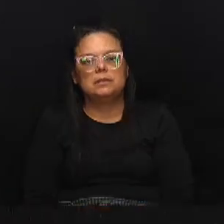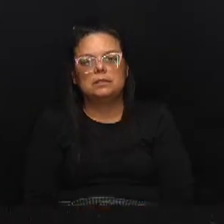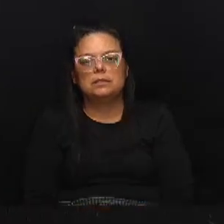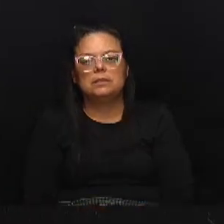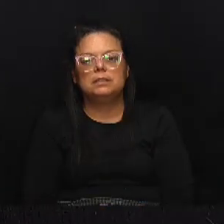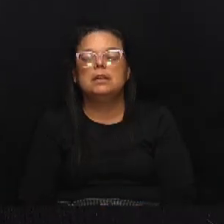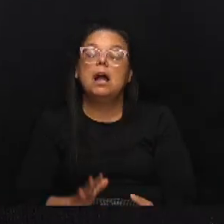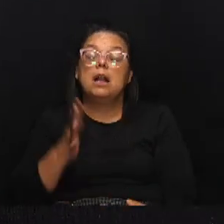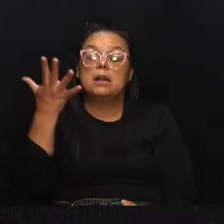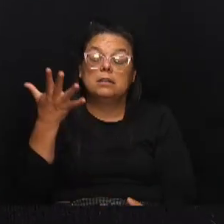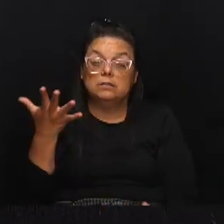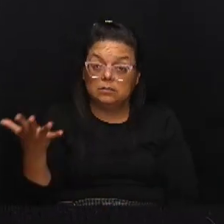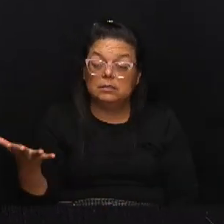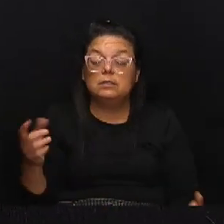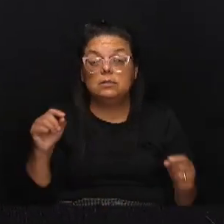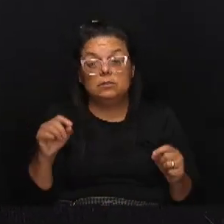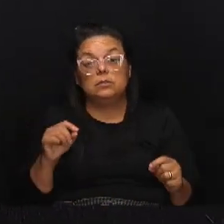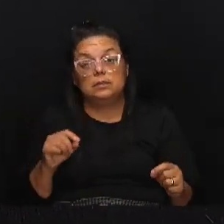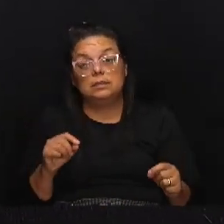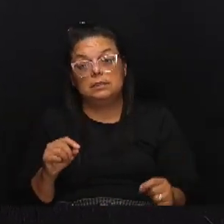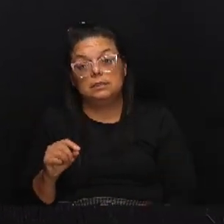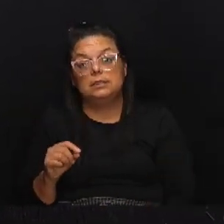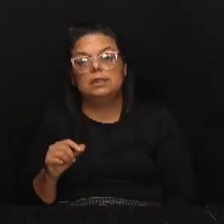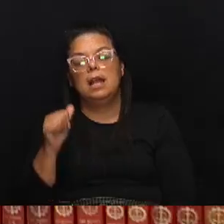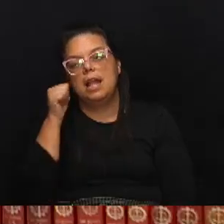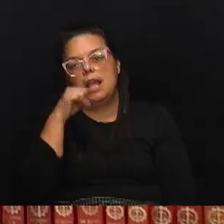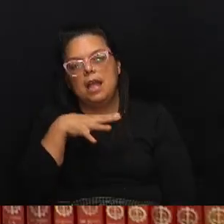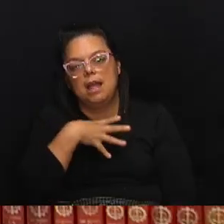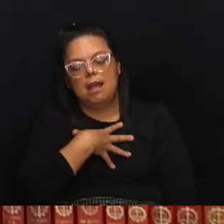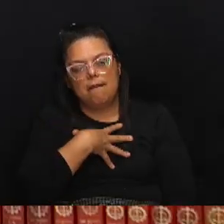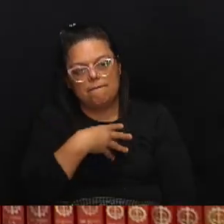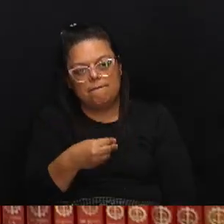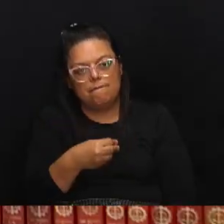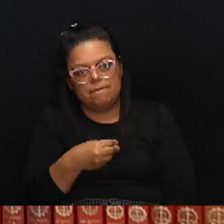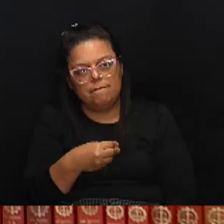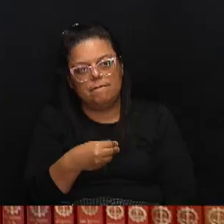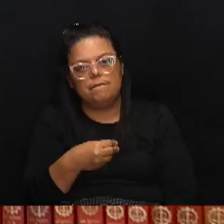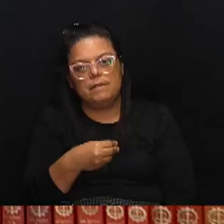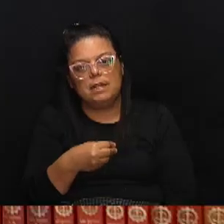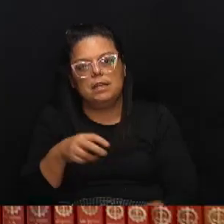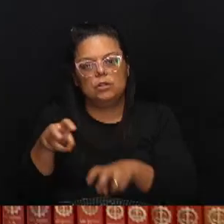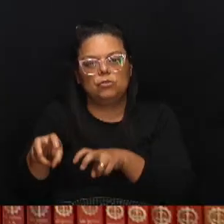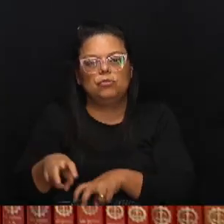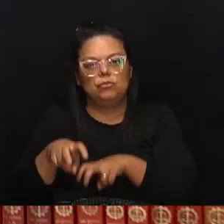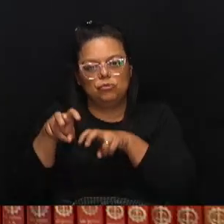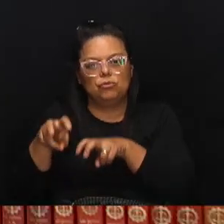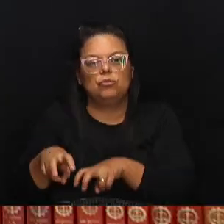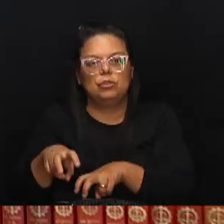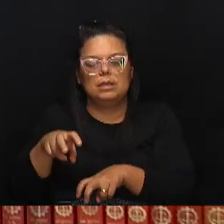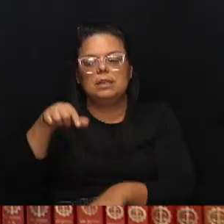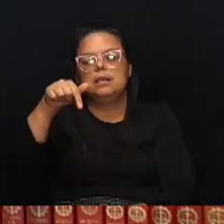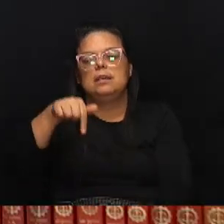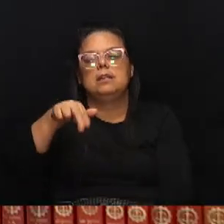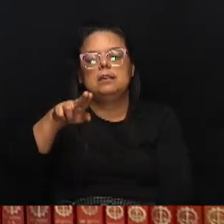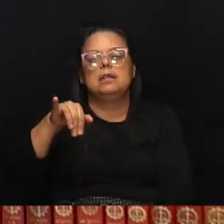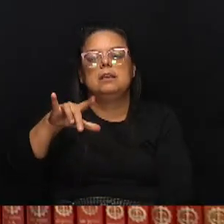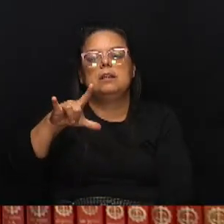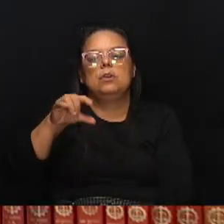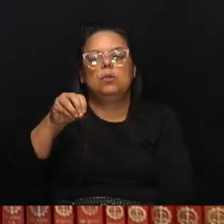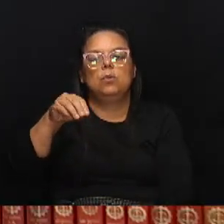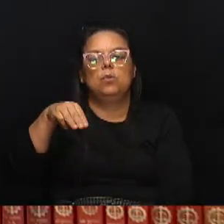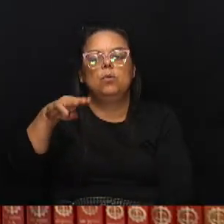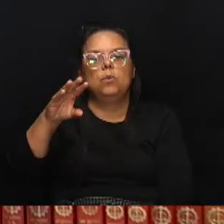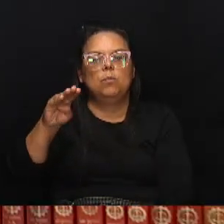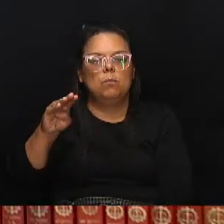Ela acabava deixando a menina, a filha, num sítio chamado Sítio Quilombo, que era, na verdade, como